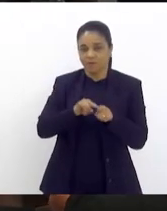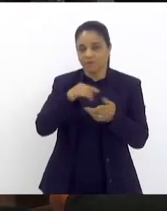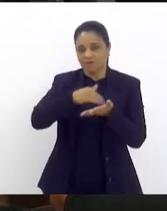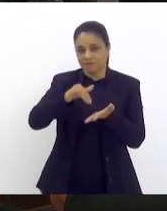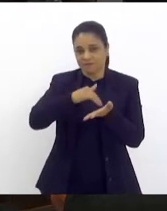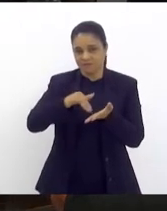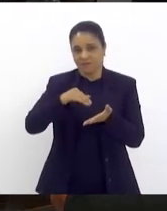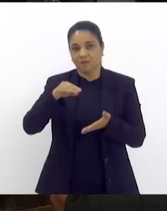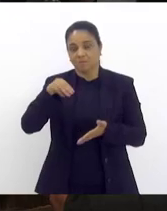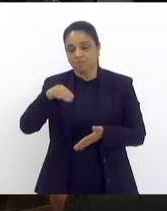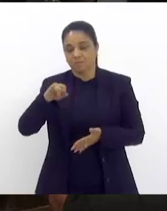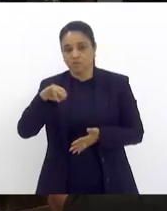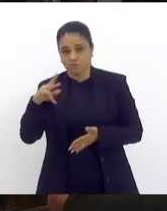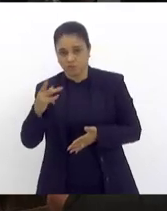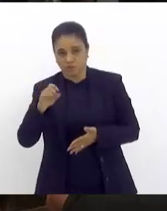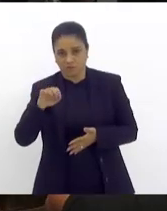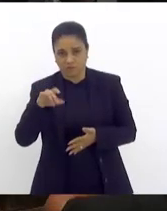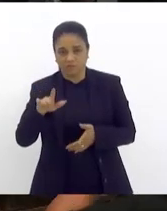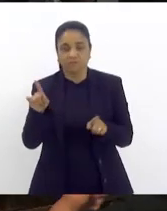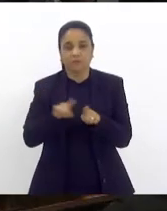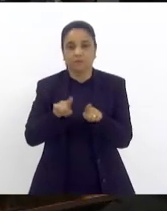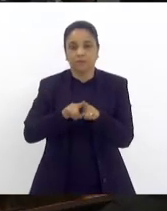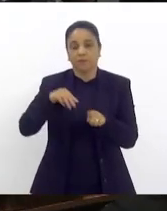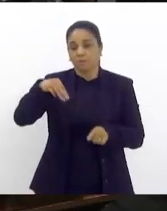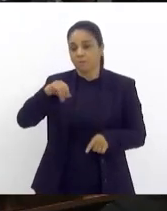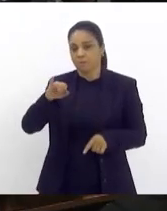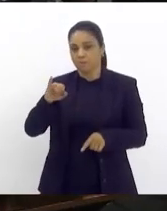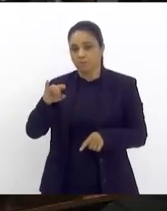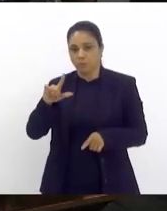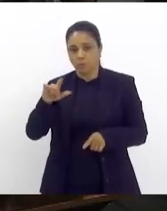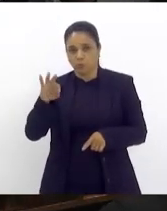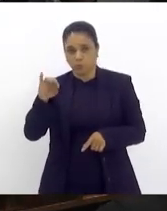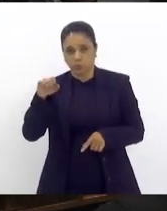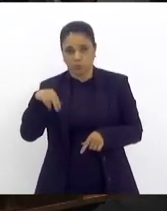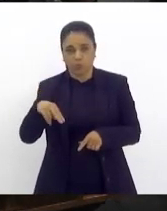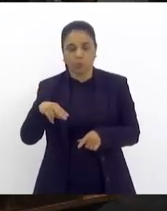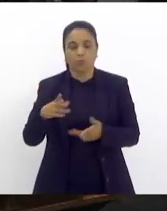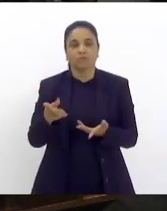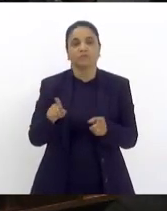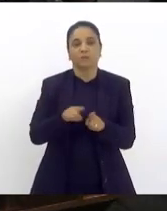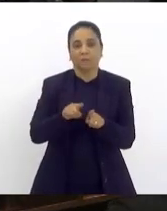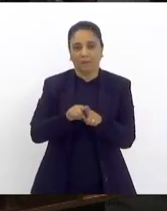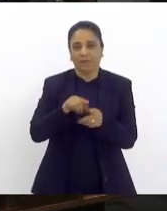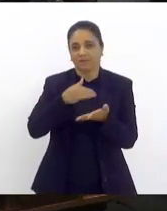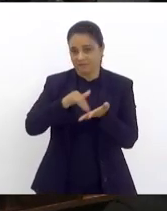Secretário de Governo de Itaguaí, Milton Valviesse.